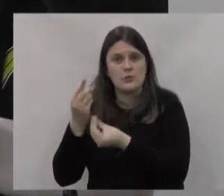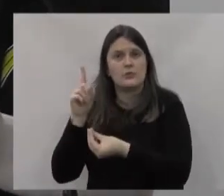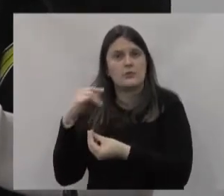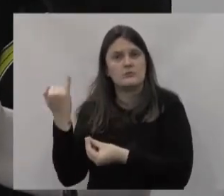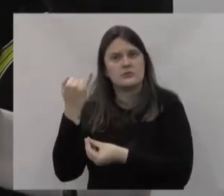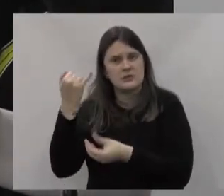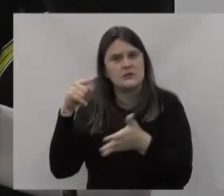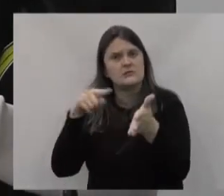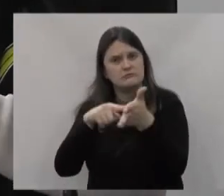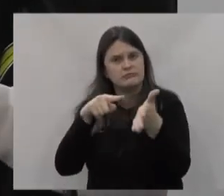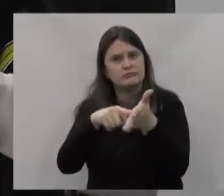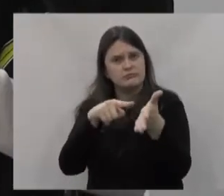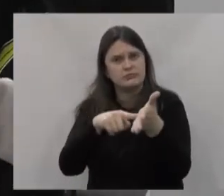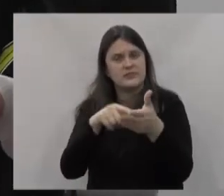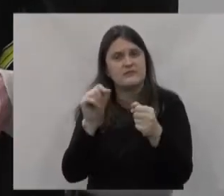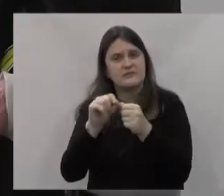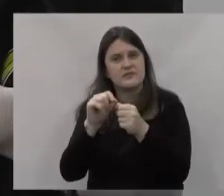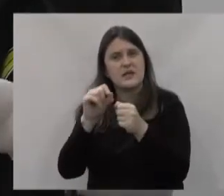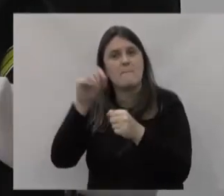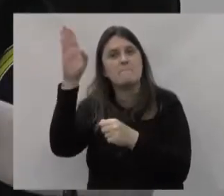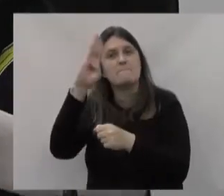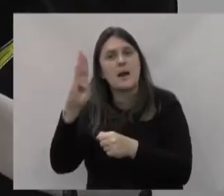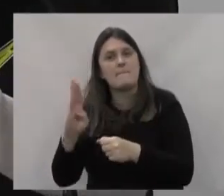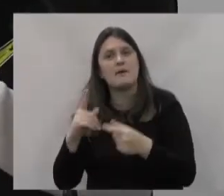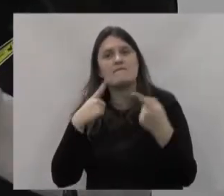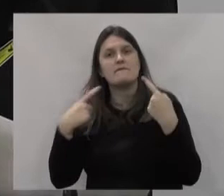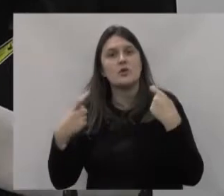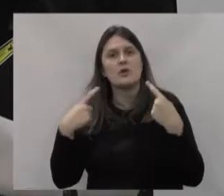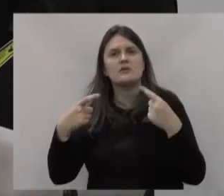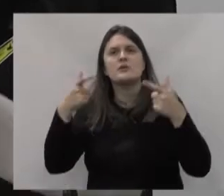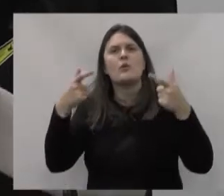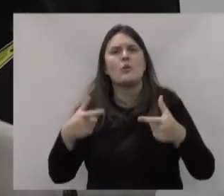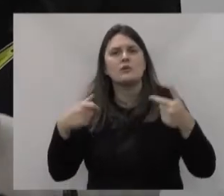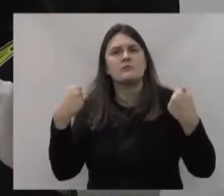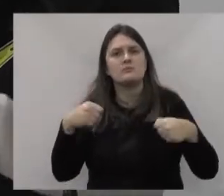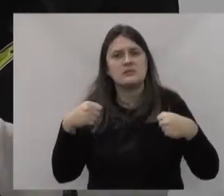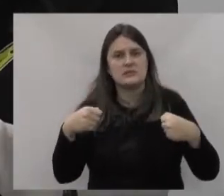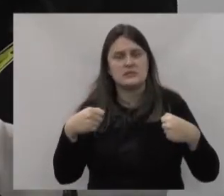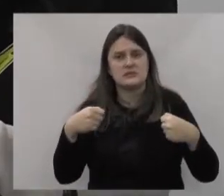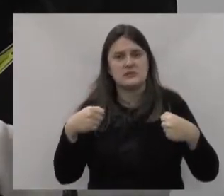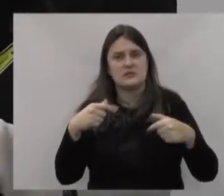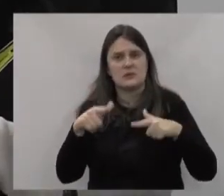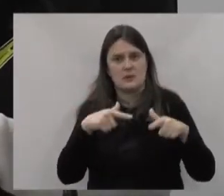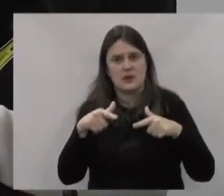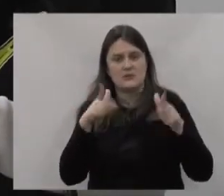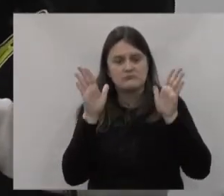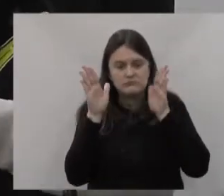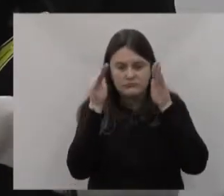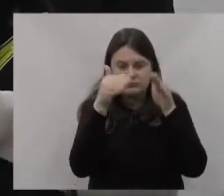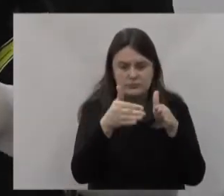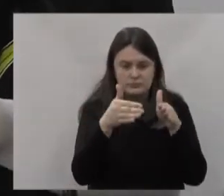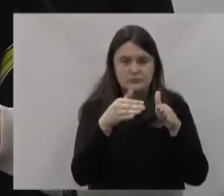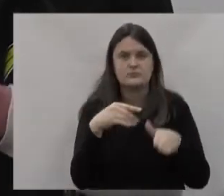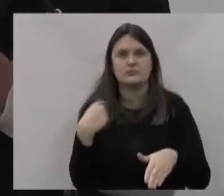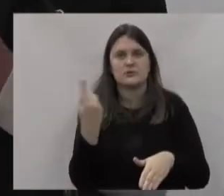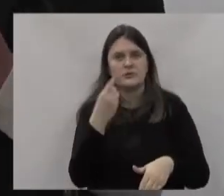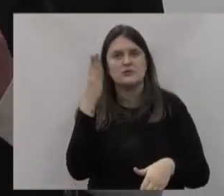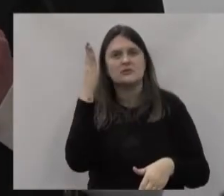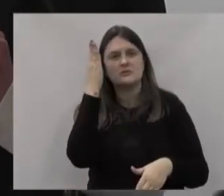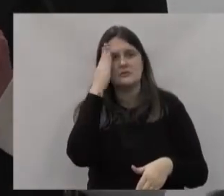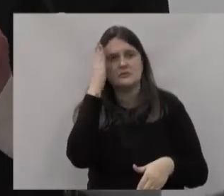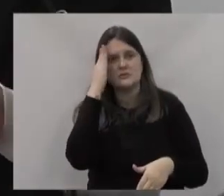importante a denúncia, até para fazer o mapa da cidade onde nós devemos atender com as ações específicas. Né? Saber